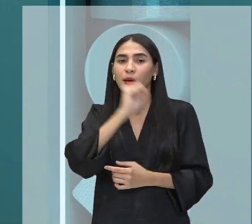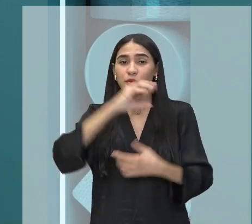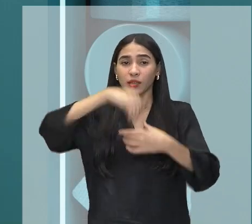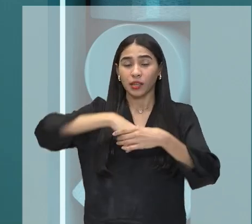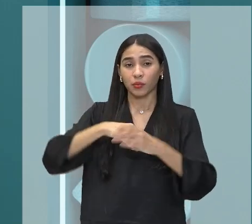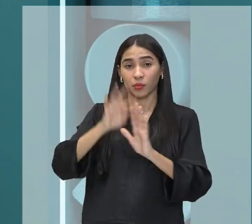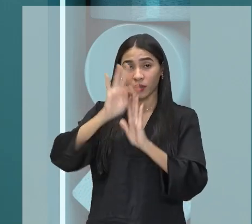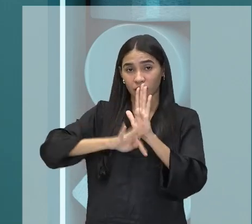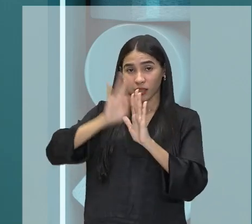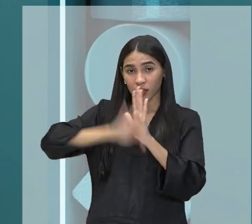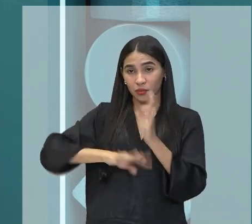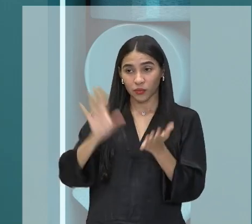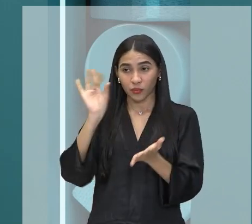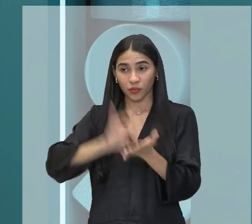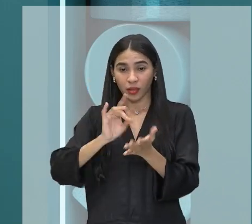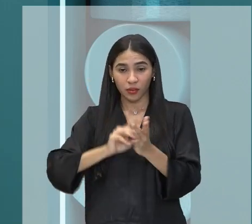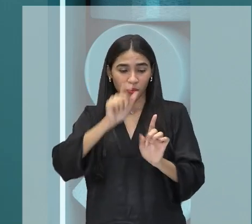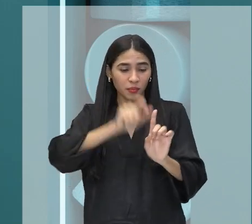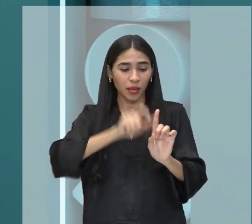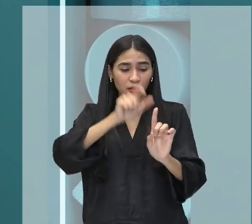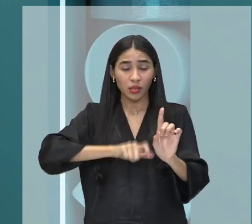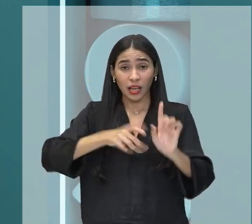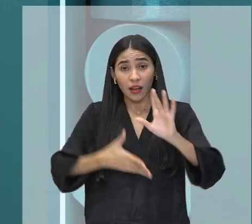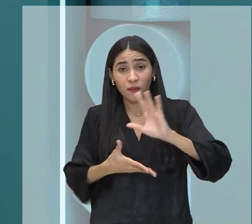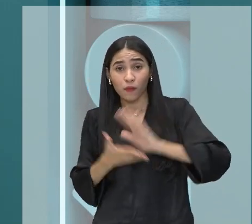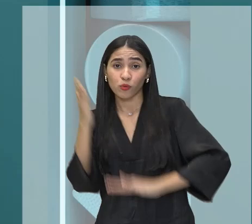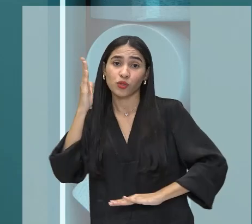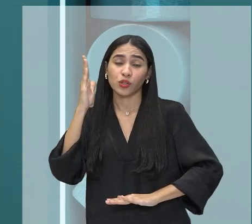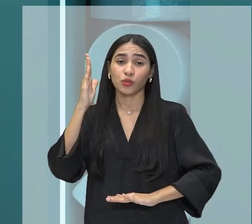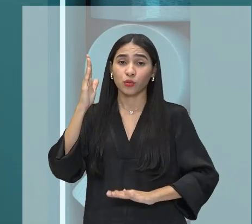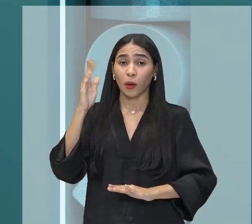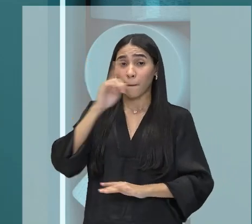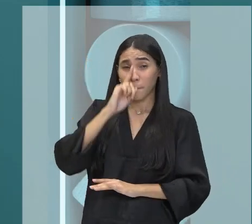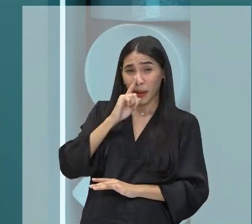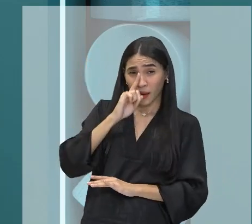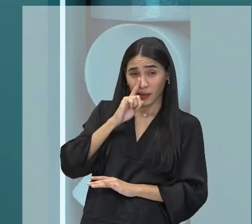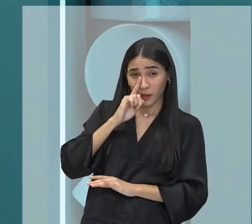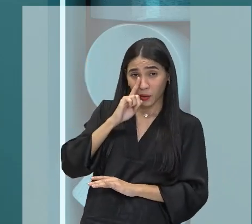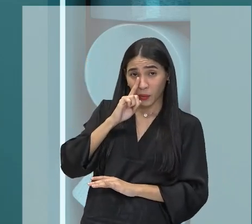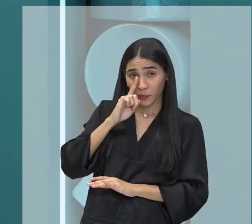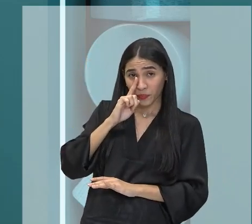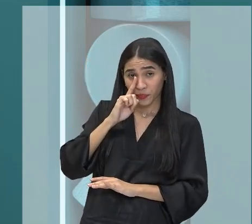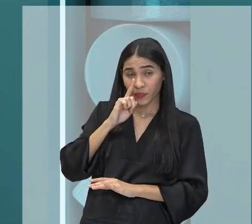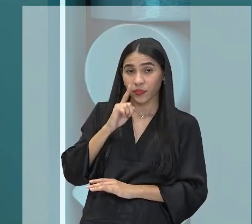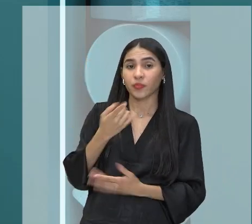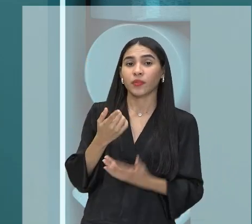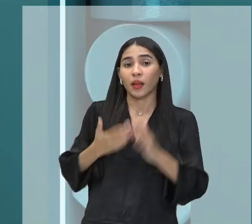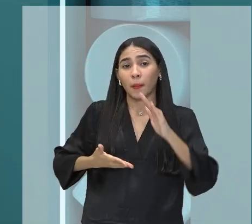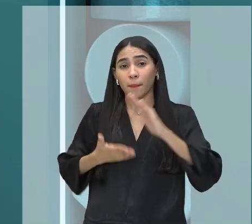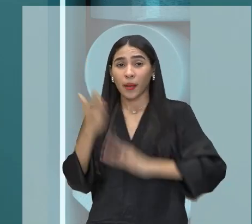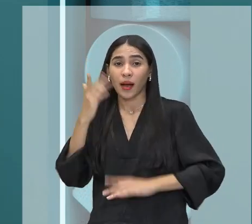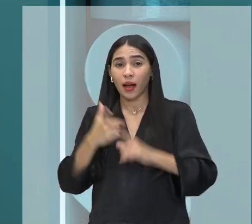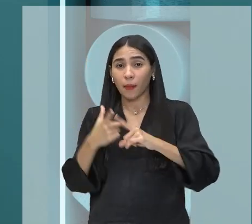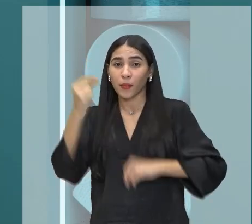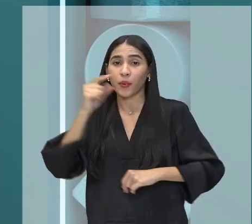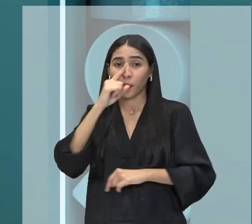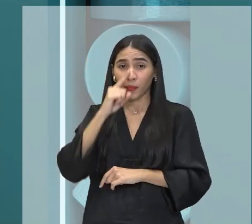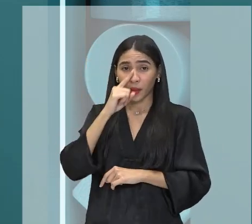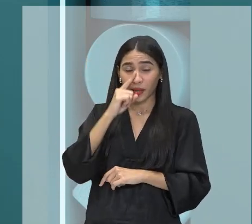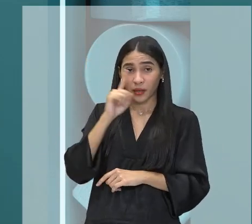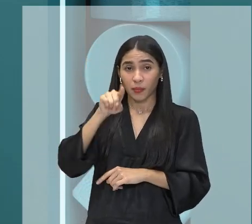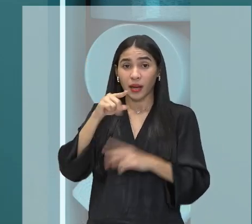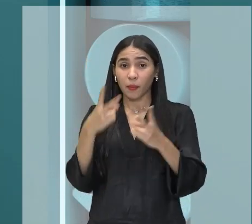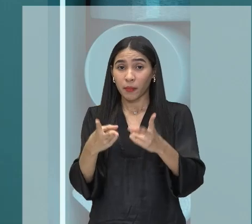ao fato em que o nosso personagem está fugindo de uma ameaça, certo? Está em fuga, e observem as